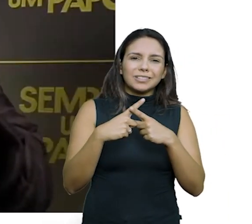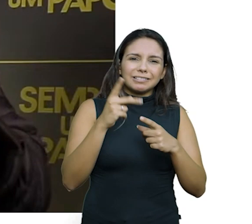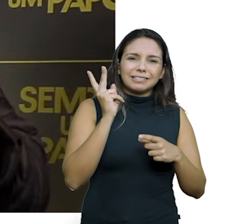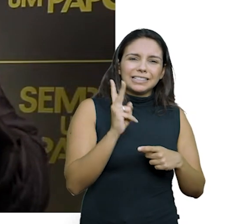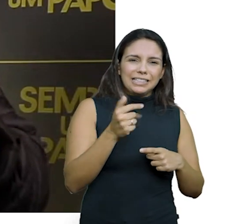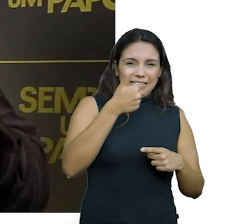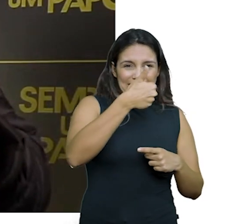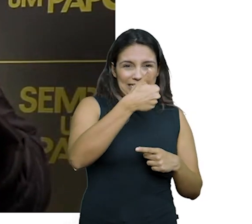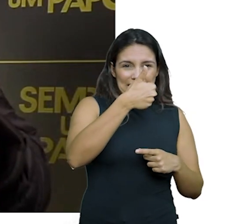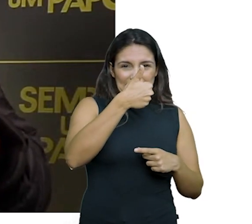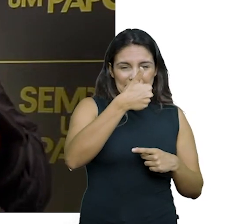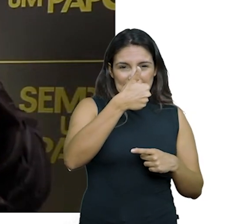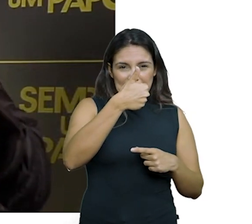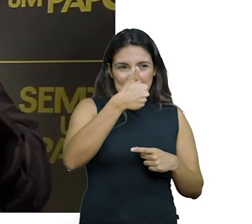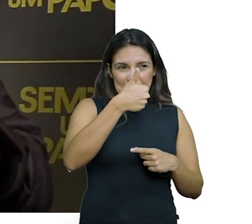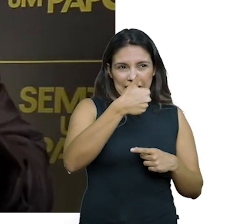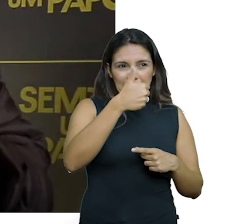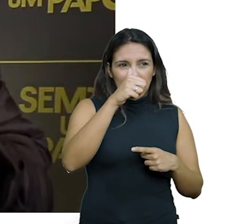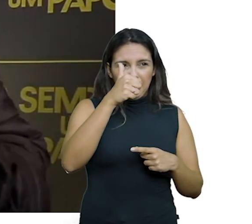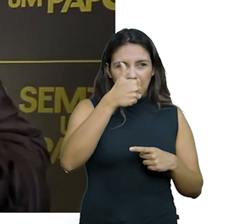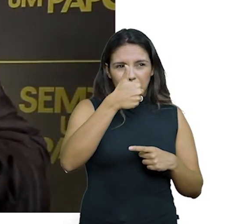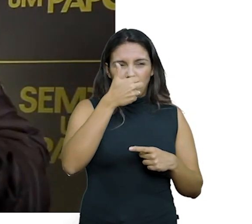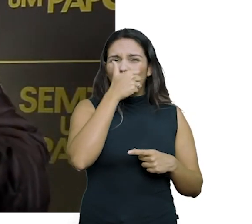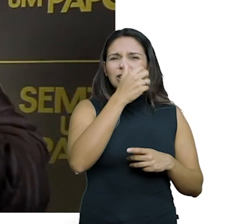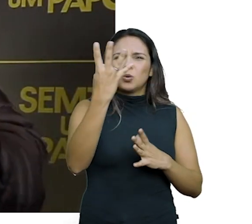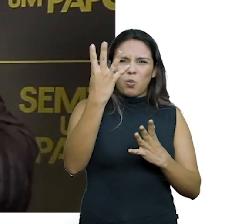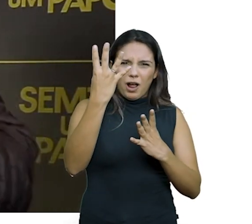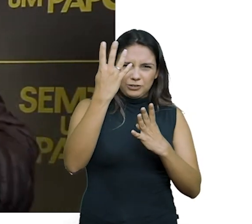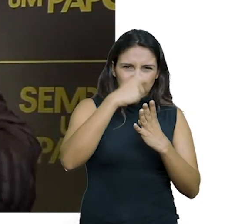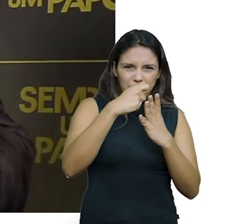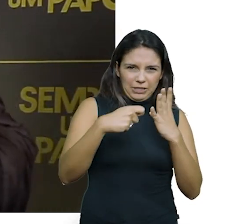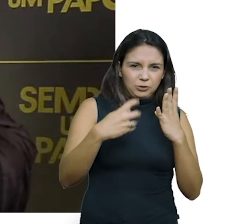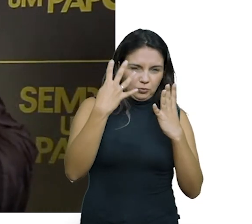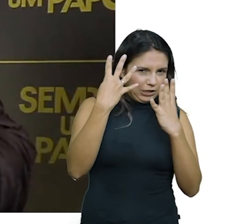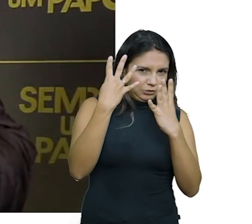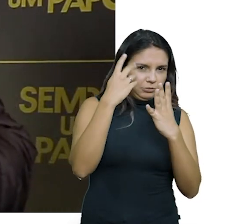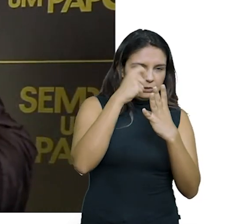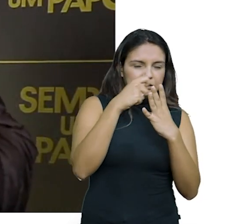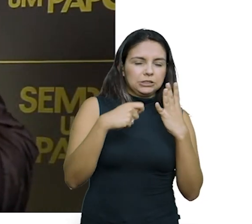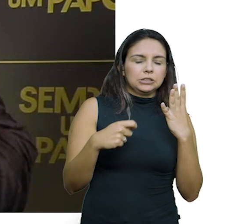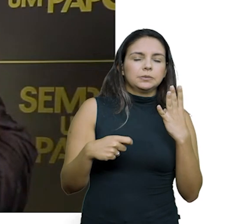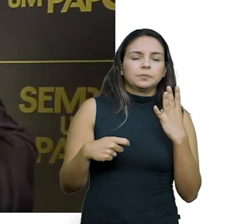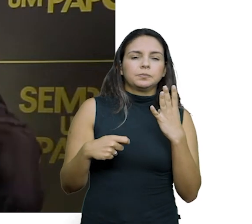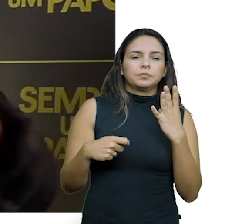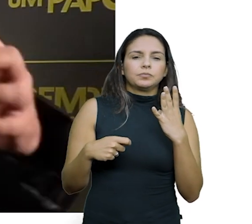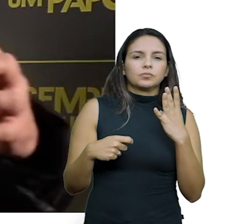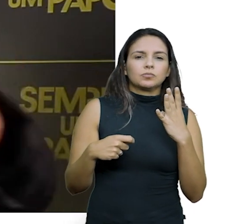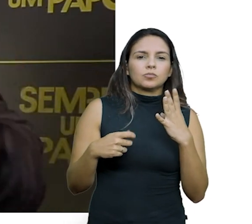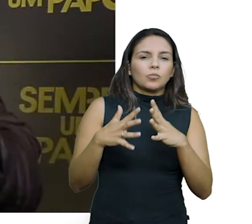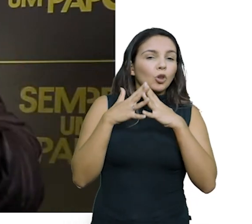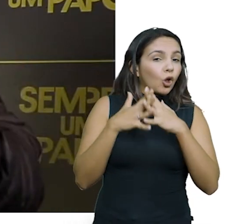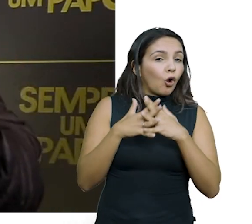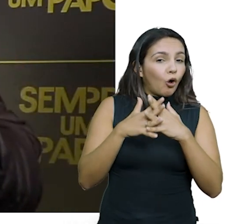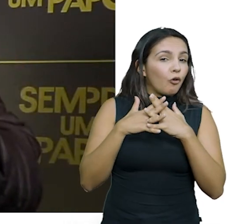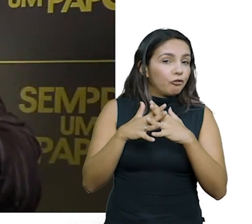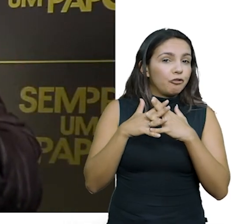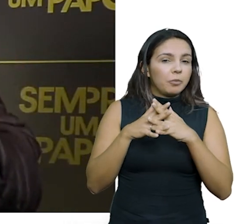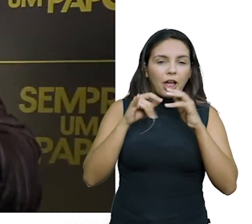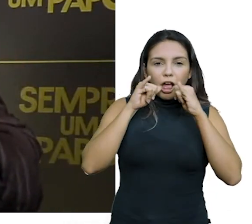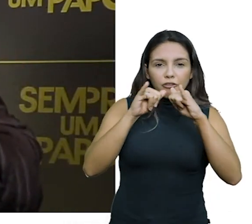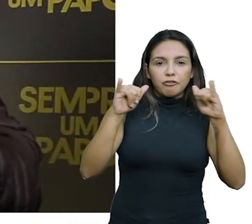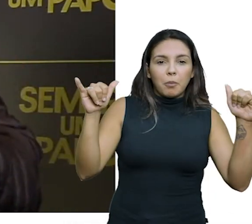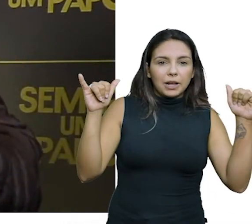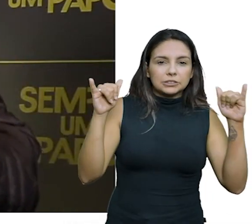porque 100 e poucos dias, 4 meses quase, começam a se conflitar as informações entre as